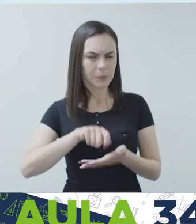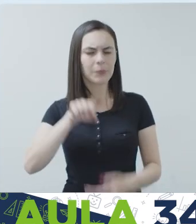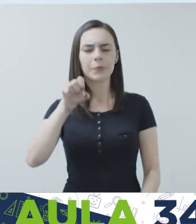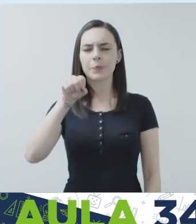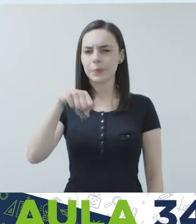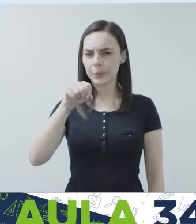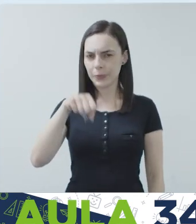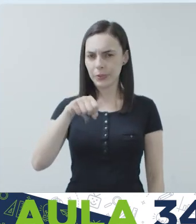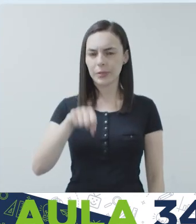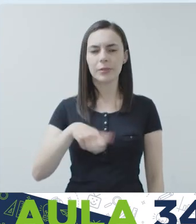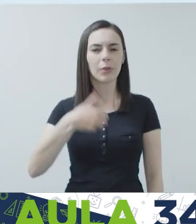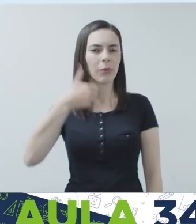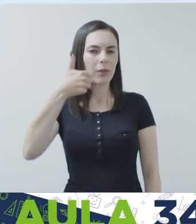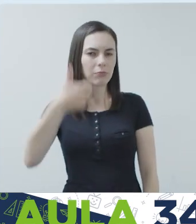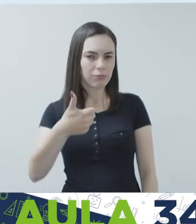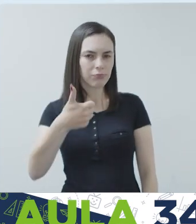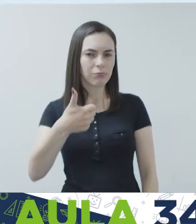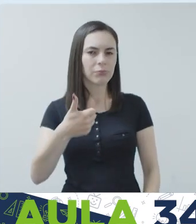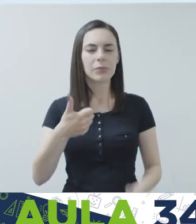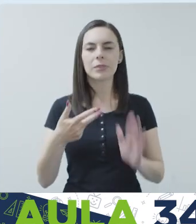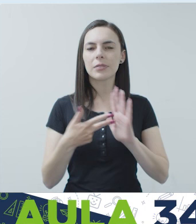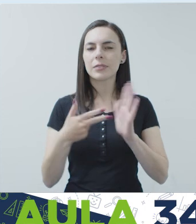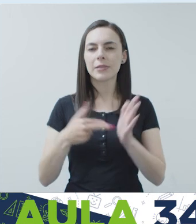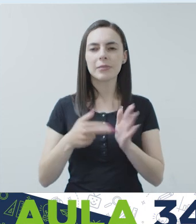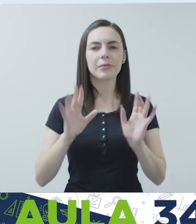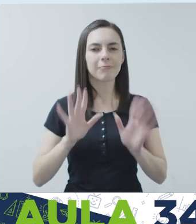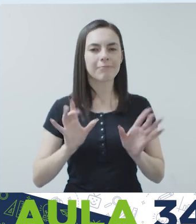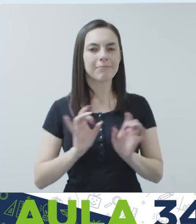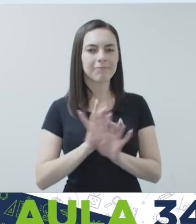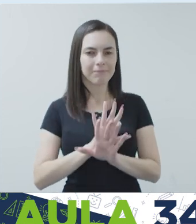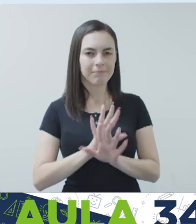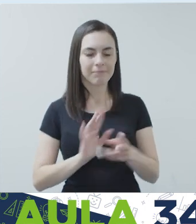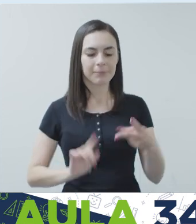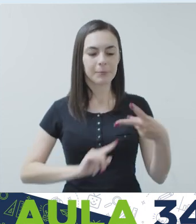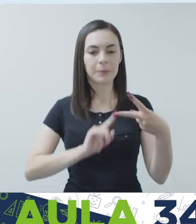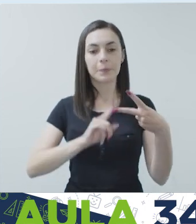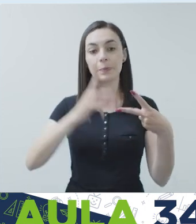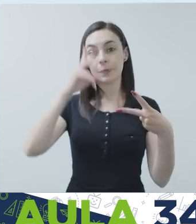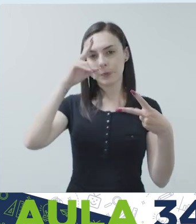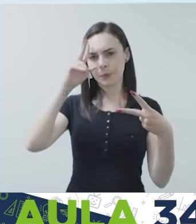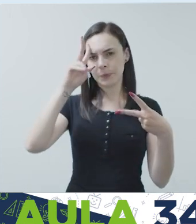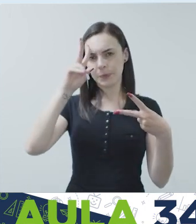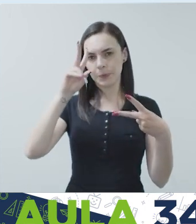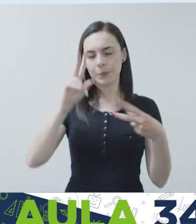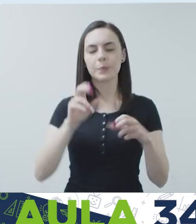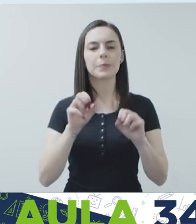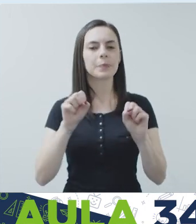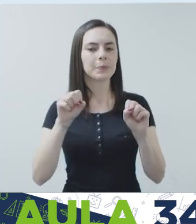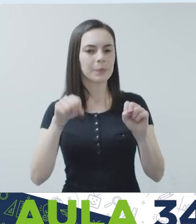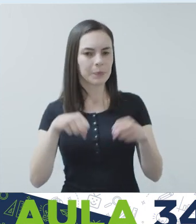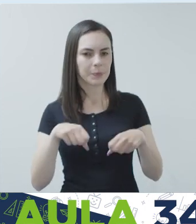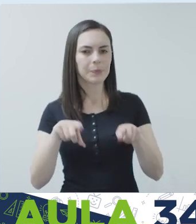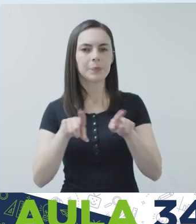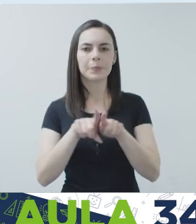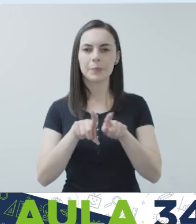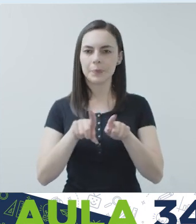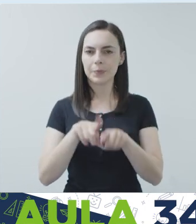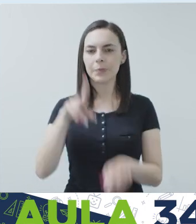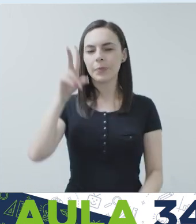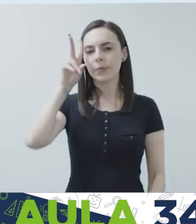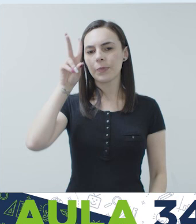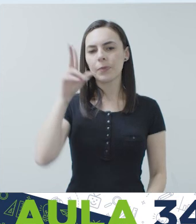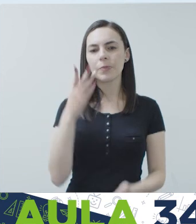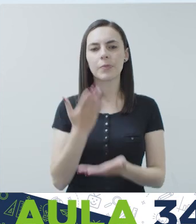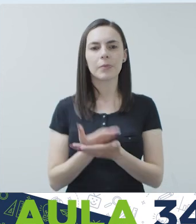Escrevemos um joinha lá dizendo que nós concluímos essa parte. Recordando? Sim, também. Recordamos a